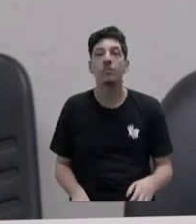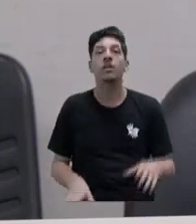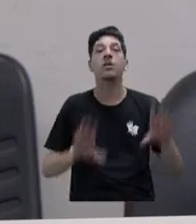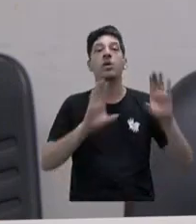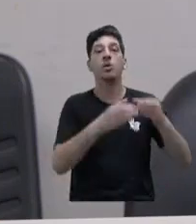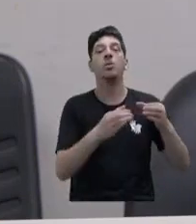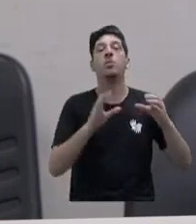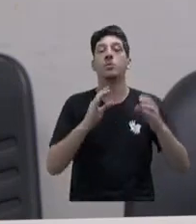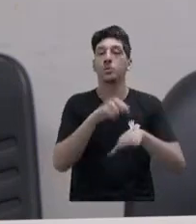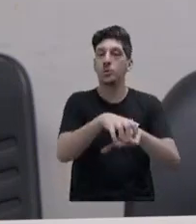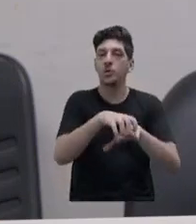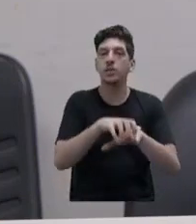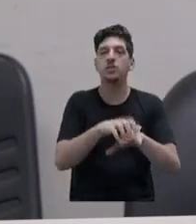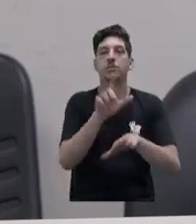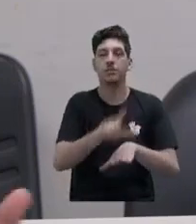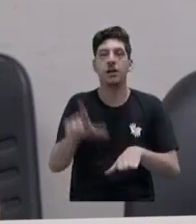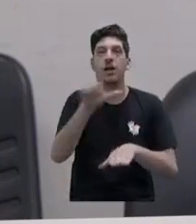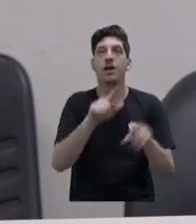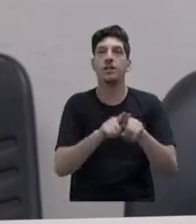transversalidade